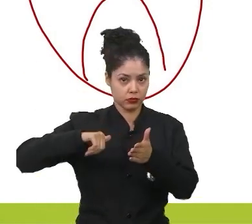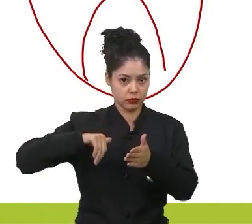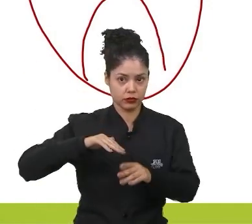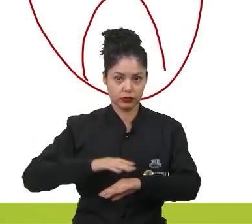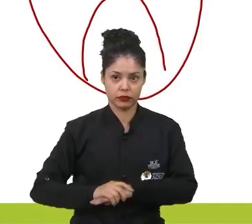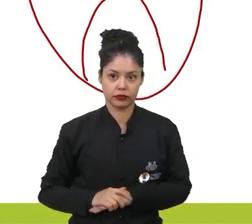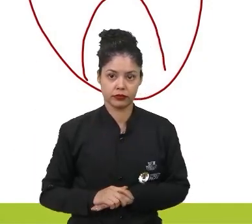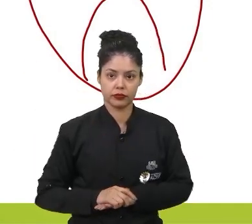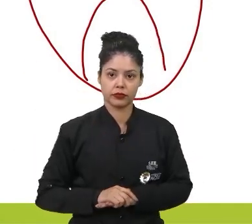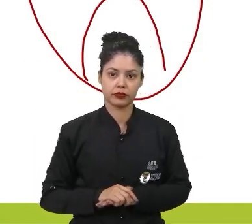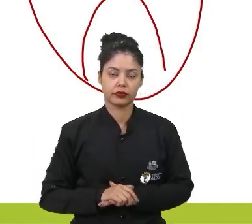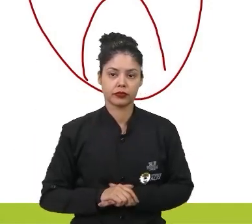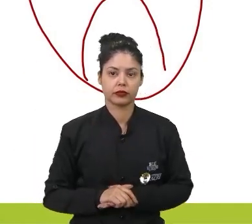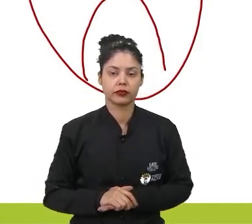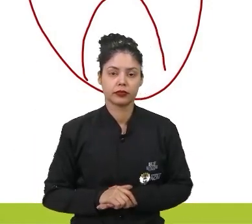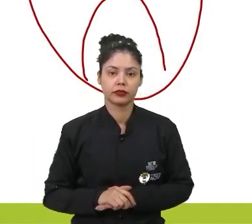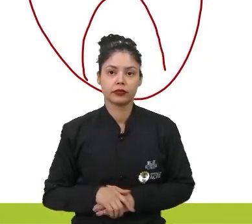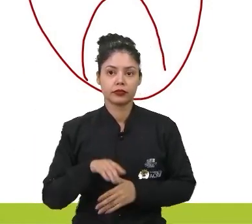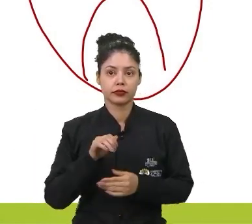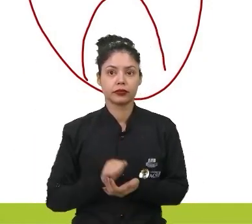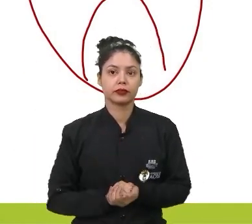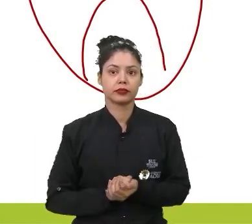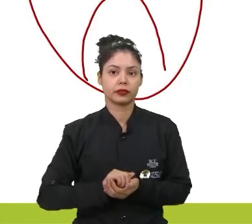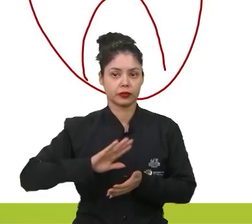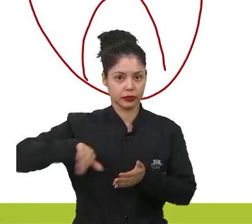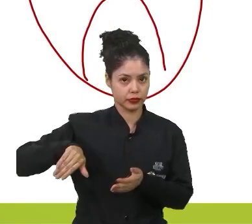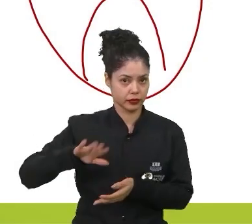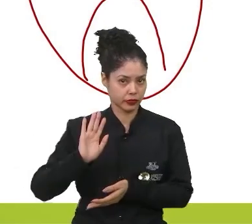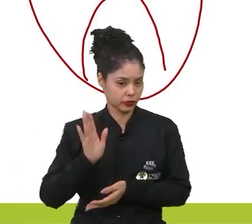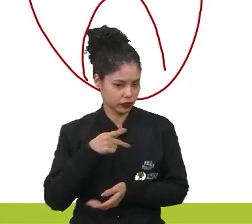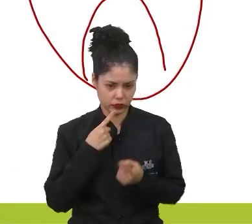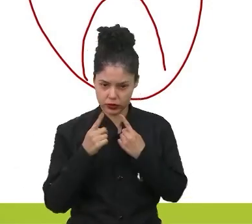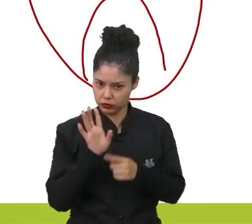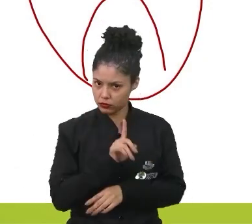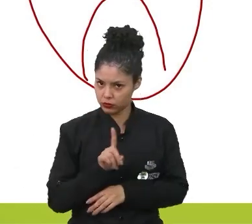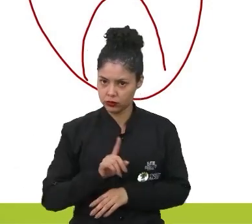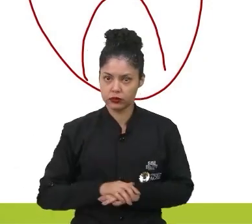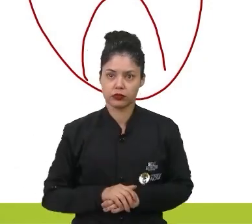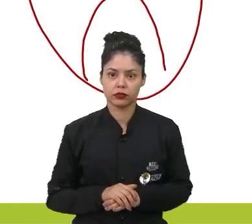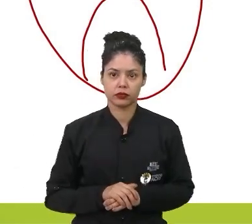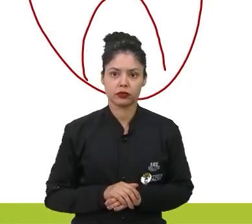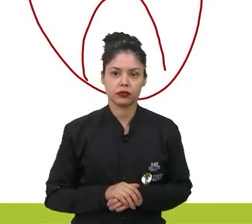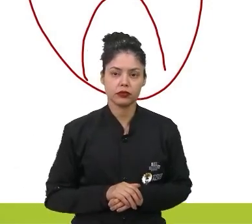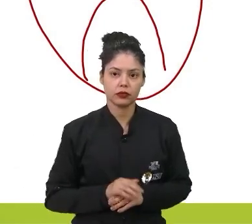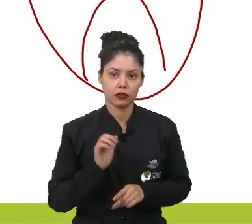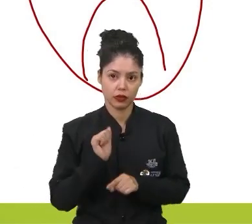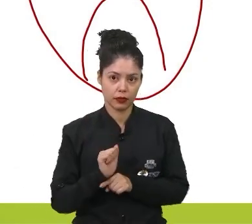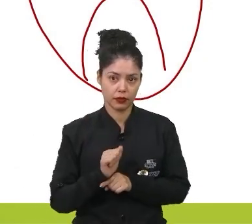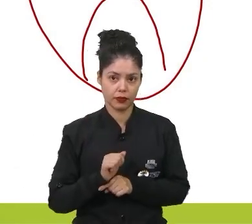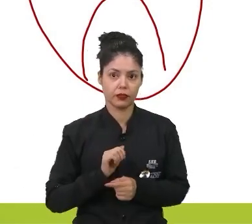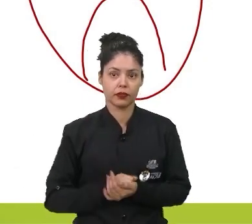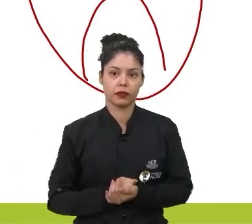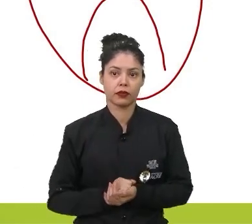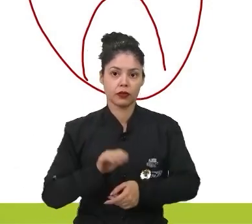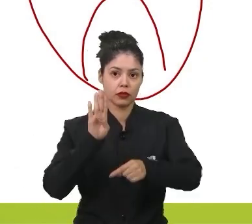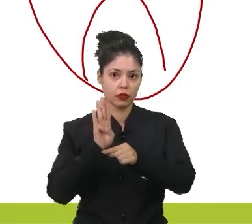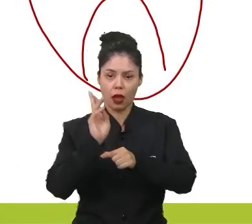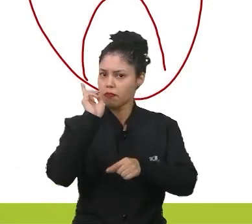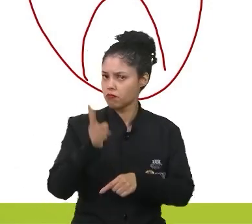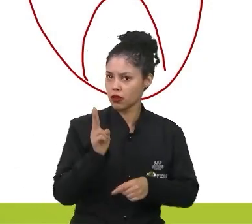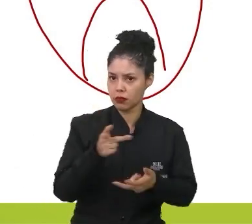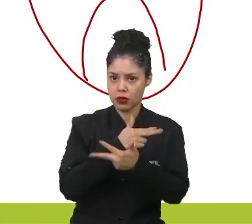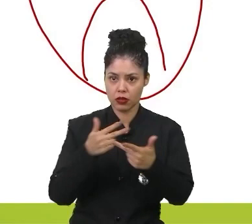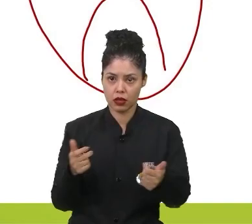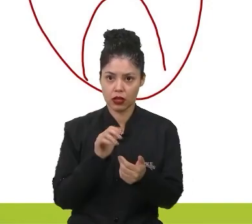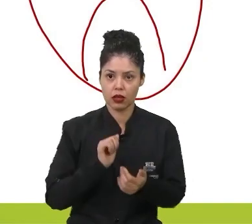tá? Você vai descartar a letra A. Letra A, tchau. Você não discute mais nada. Se o A é positivo, já era. No B acontece a mesma